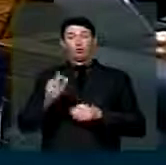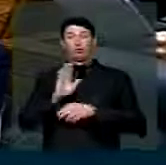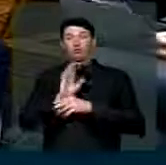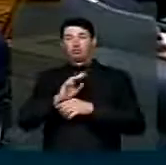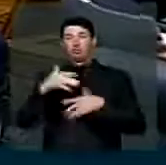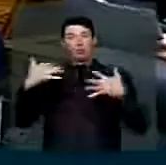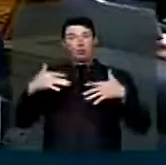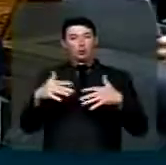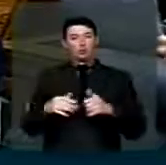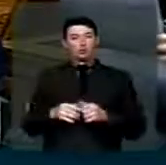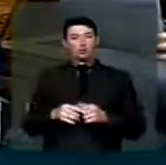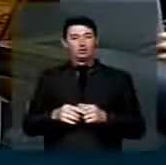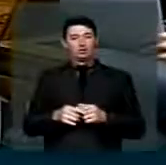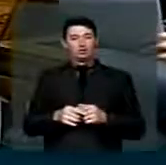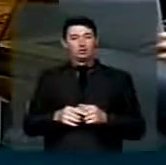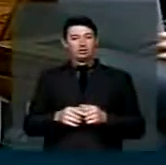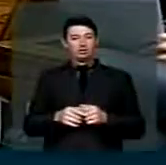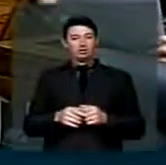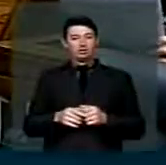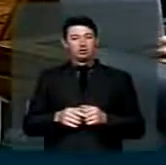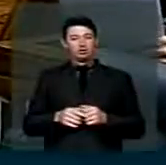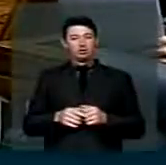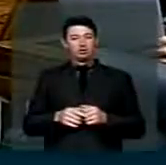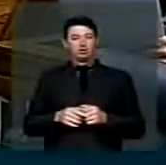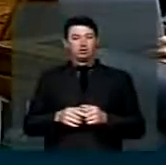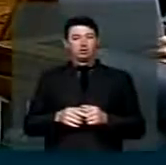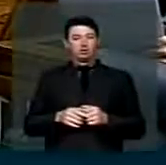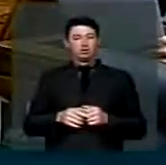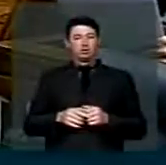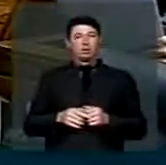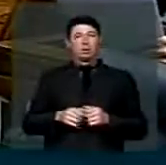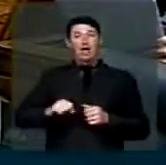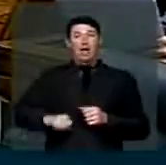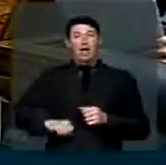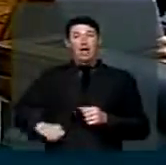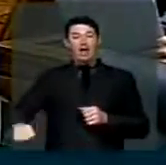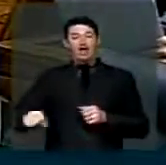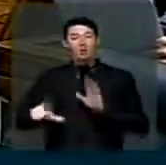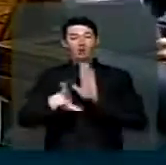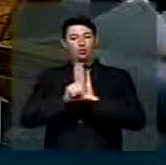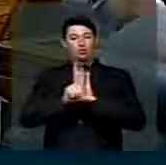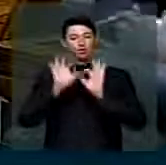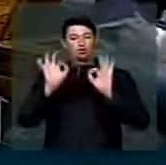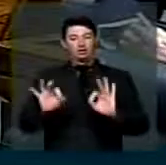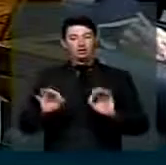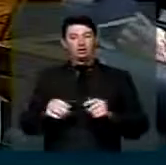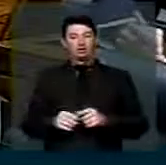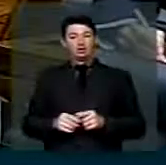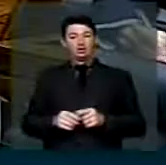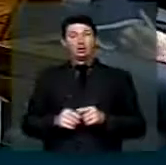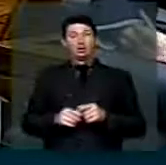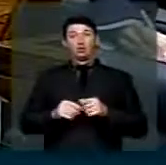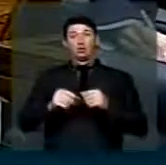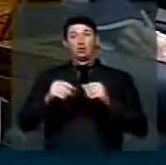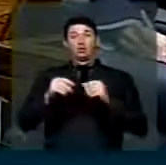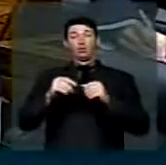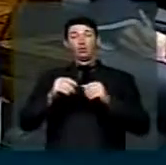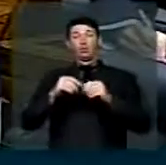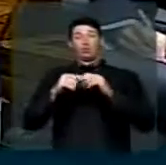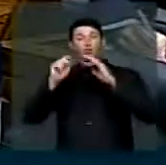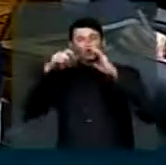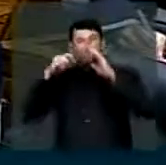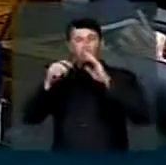polêmico filme Blood Money, Aborto Legalizado. O documento produzido por David Kill e John